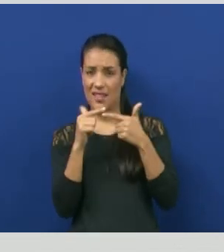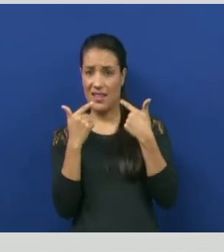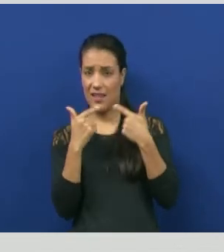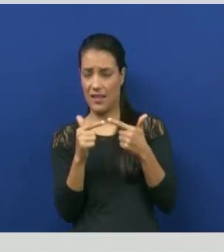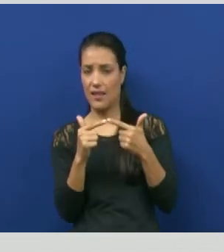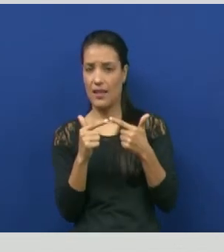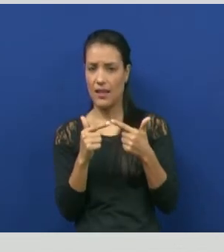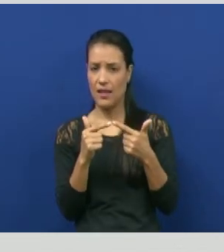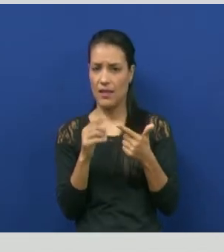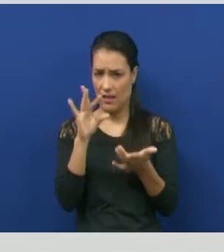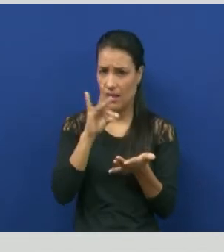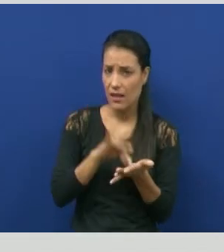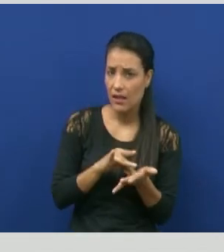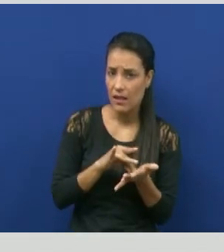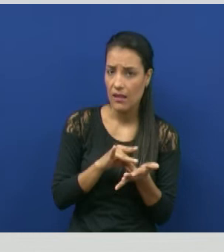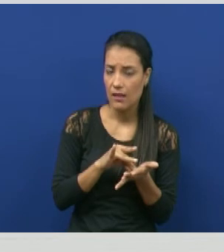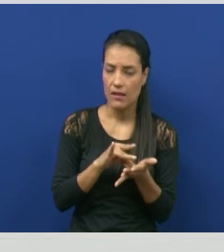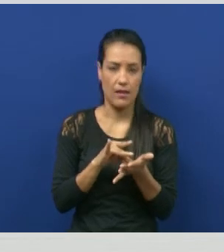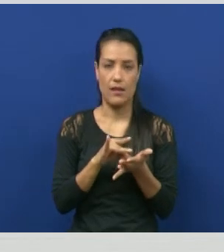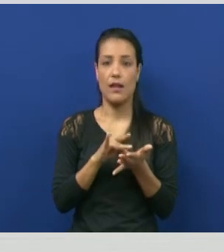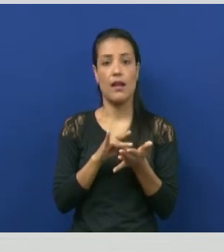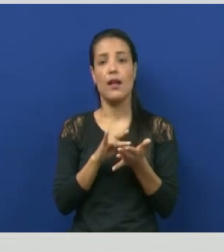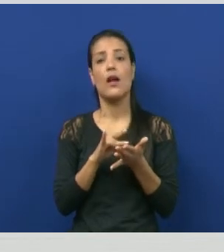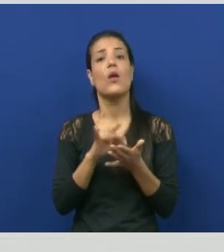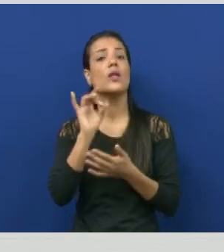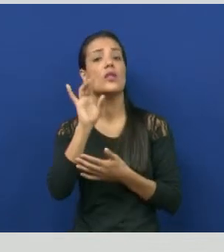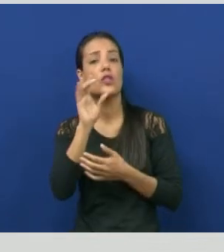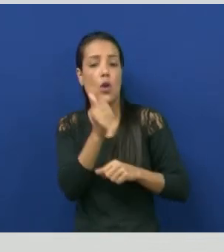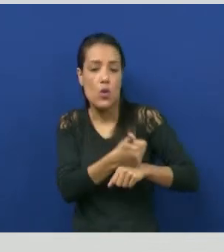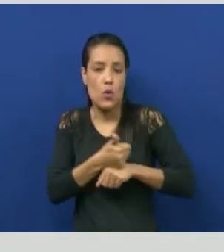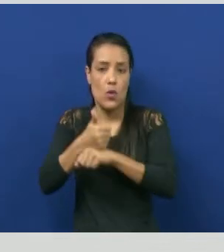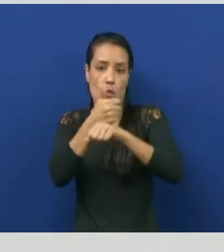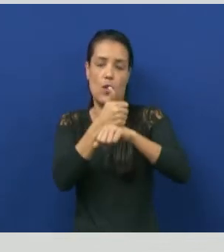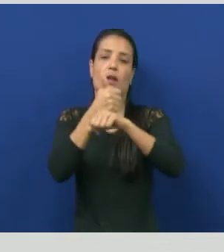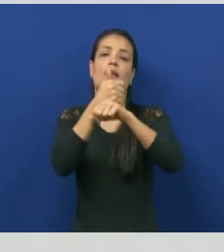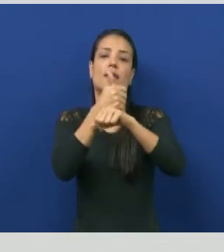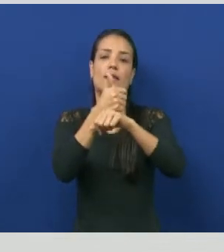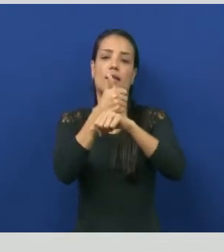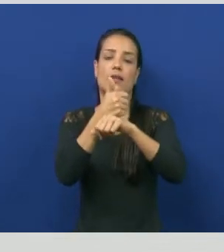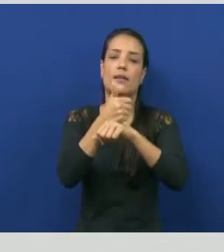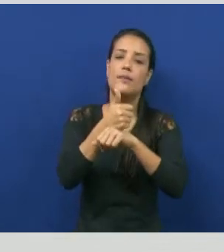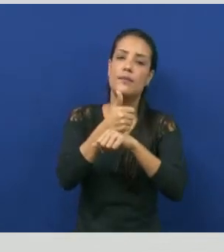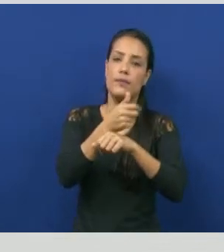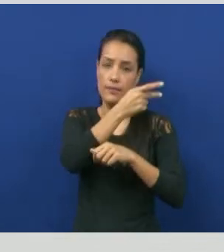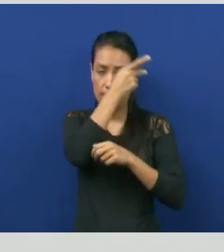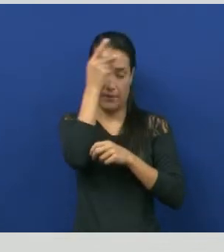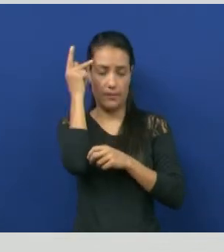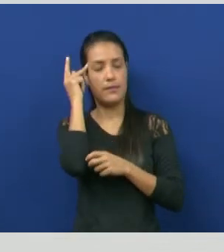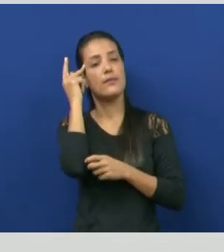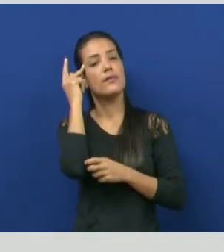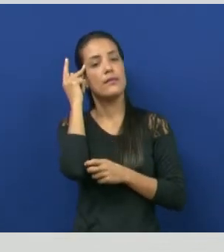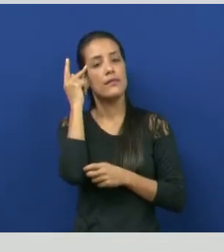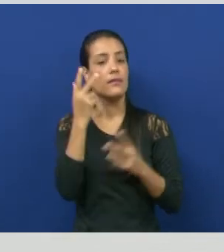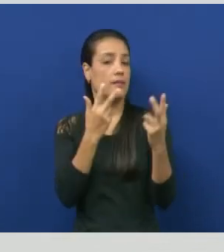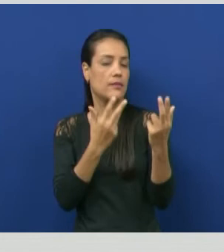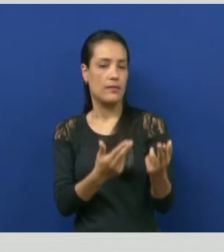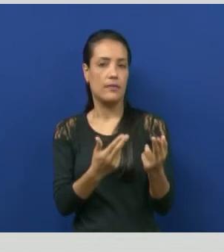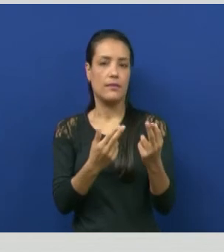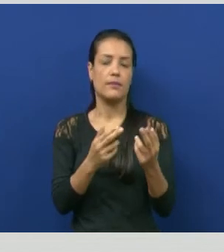confiro ao termo campinas uma qualidade, uma ação que é desenvolvida pelos seres humanos. Então, por isso que